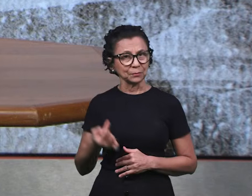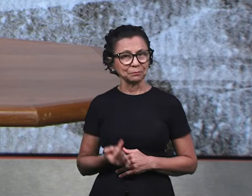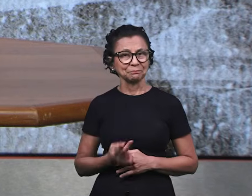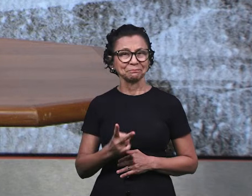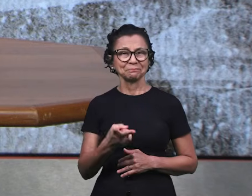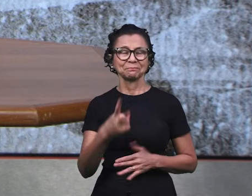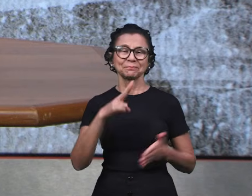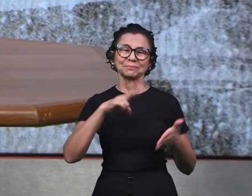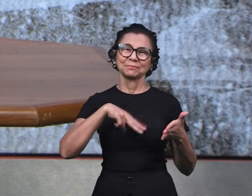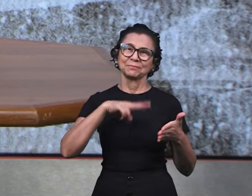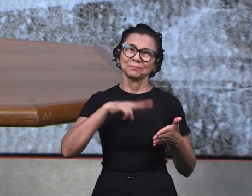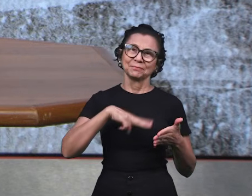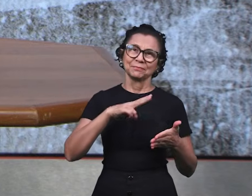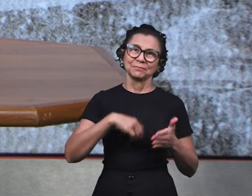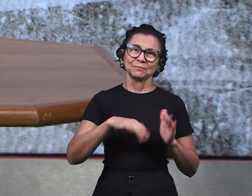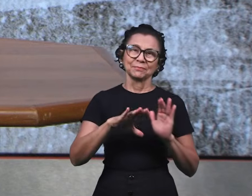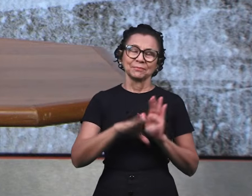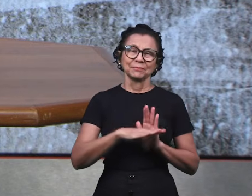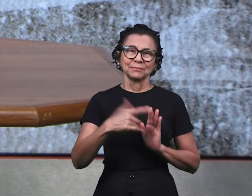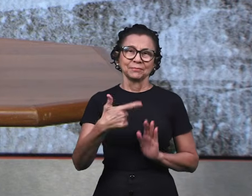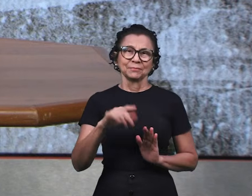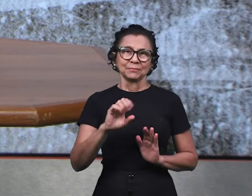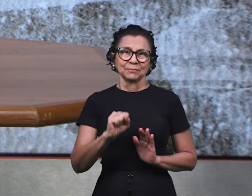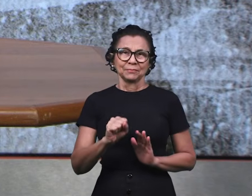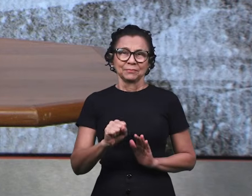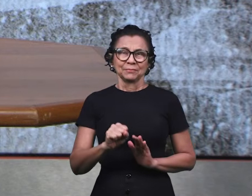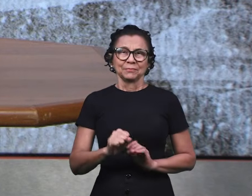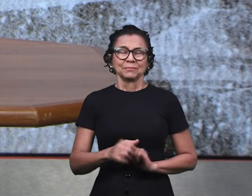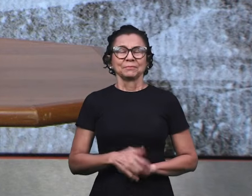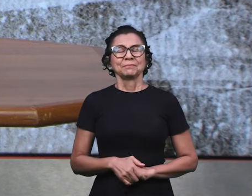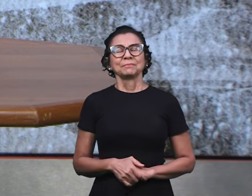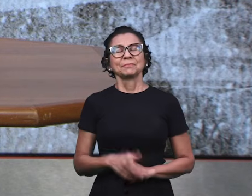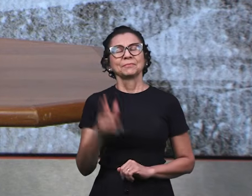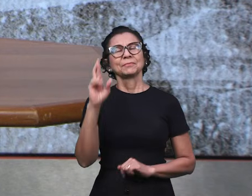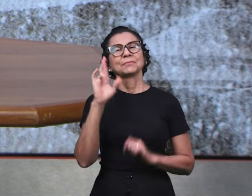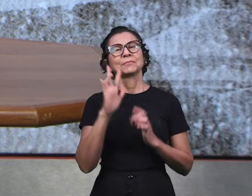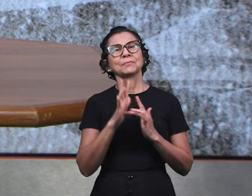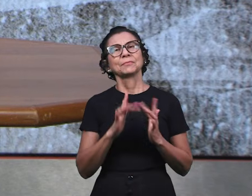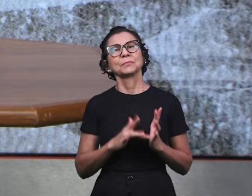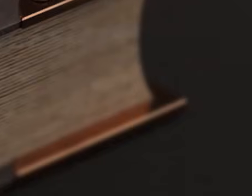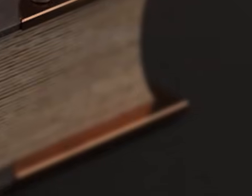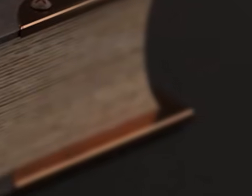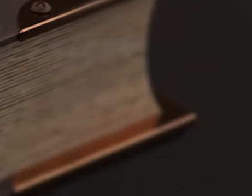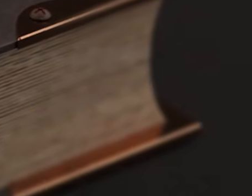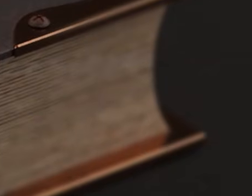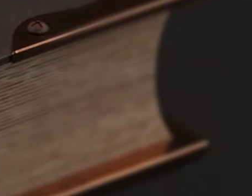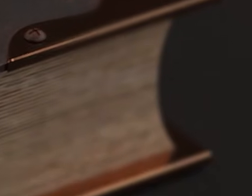continuar a leitura no capítulo 28 de 1 Samuel. A paz do Senhor Jesus a todos.